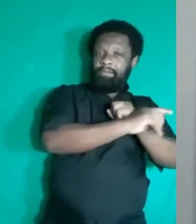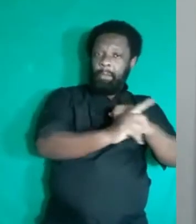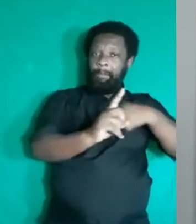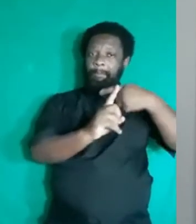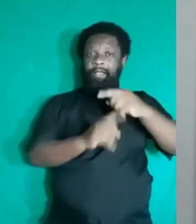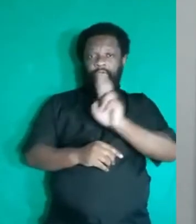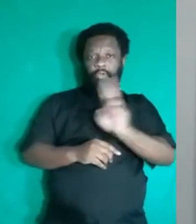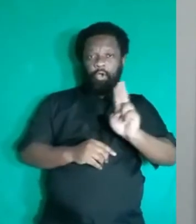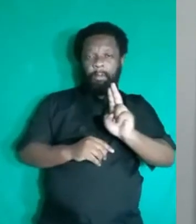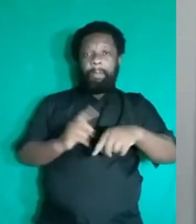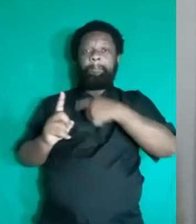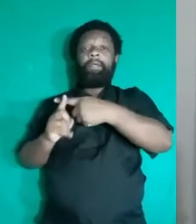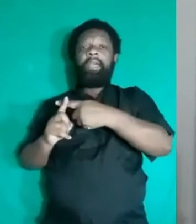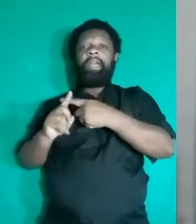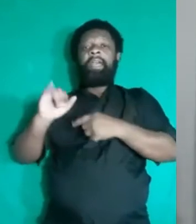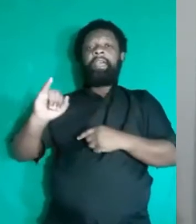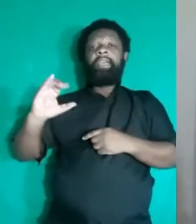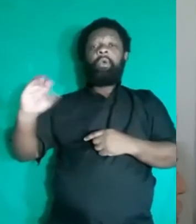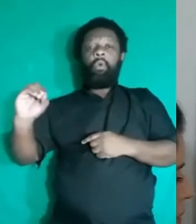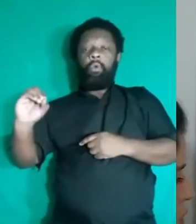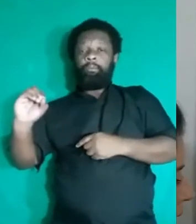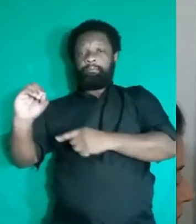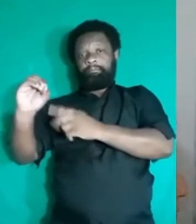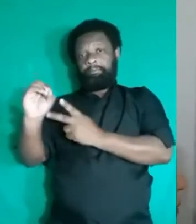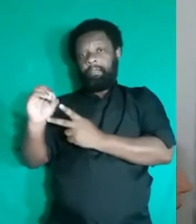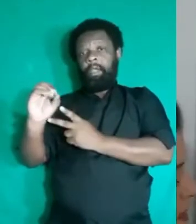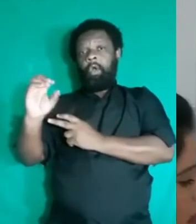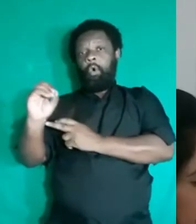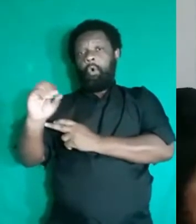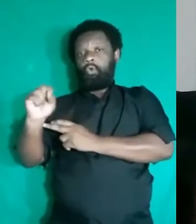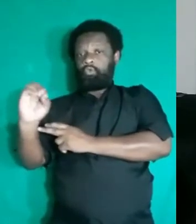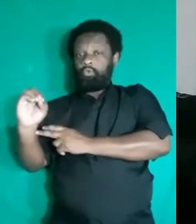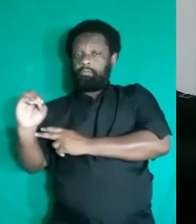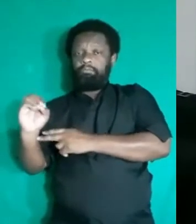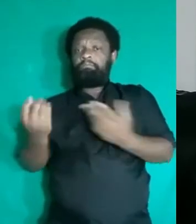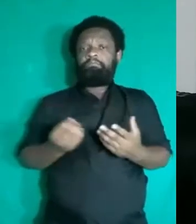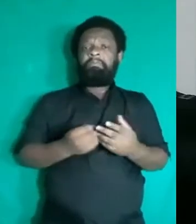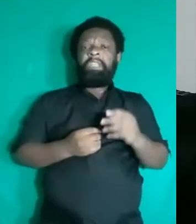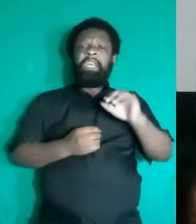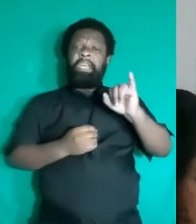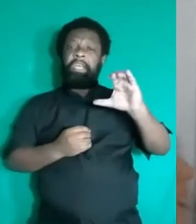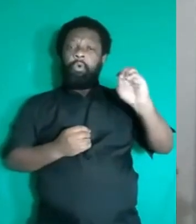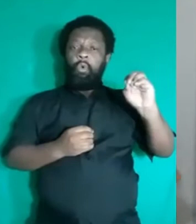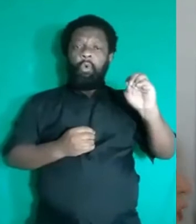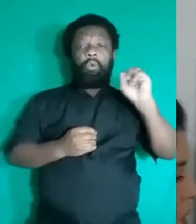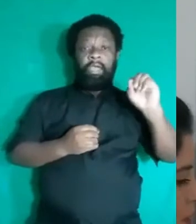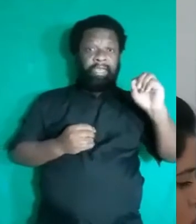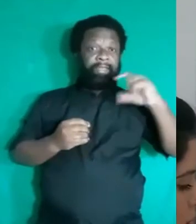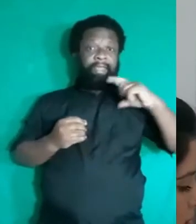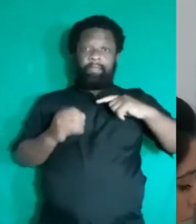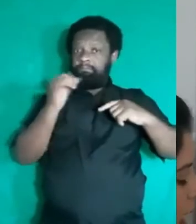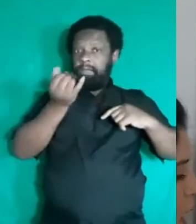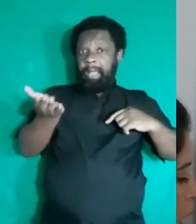vamos utilizar essa estrutura. Ácido mais nome do elemento, mais a terminação ico ou oso. Ico nós